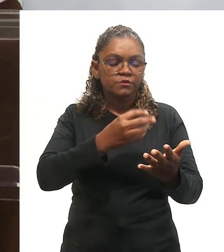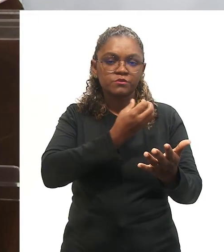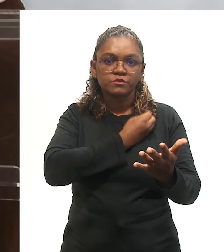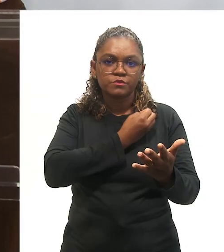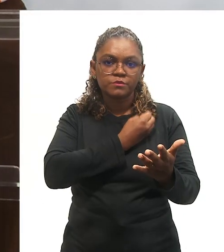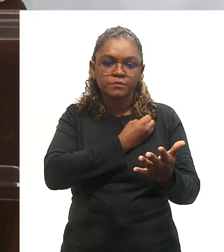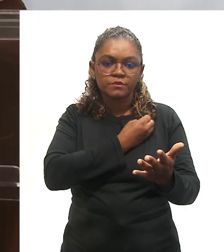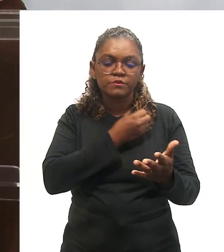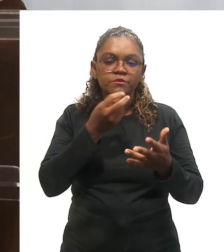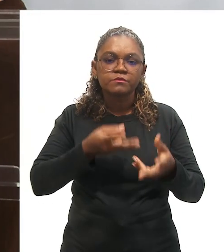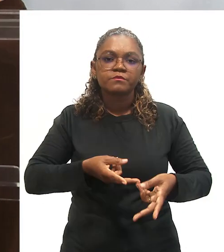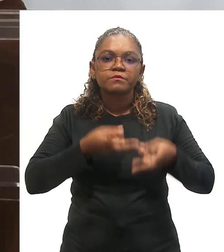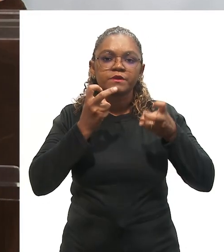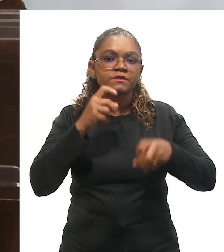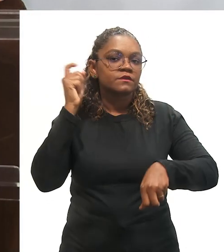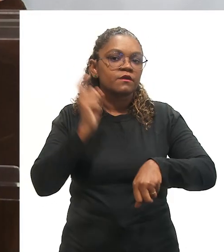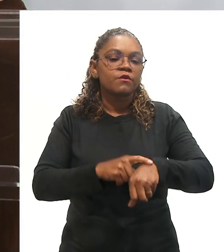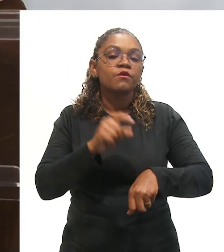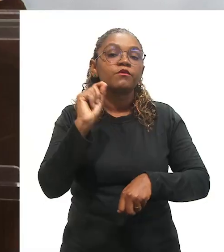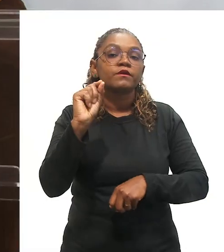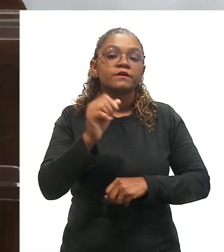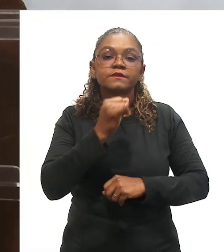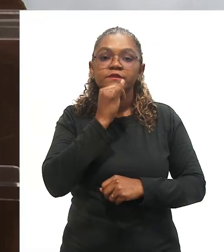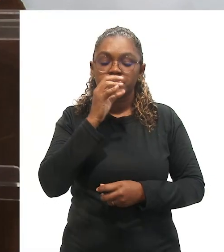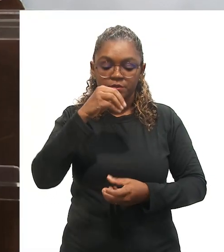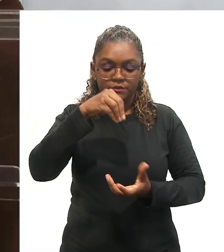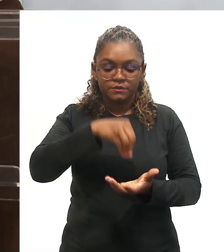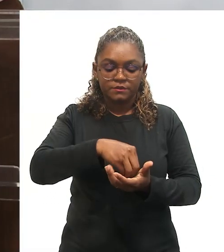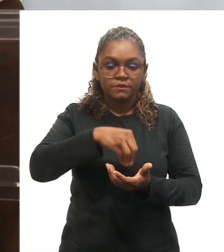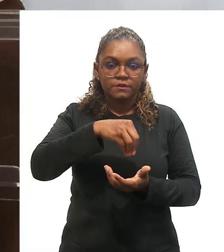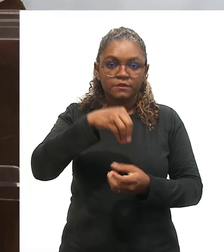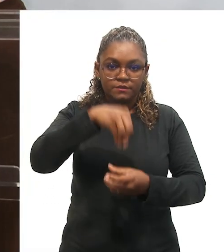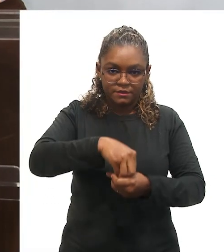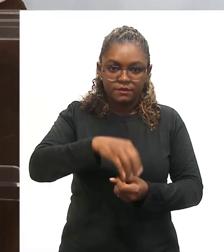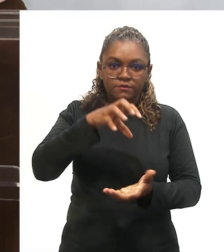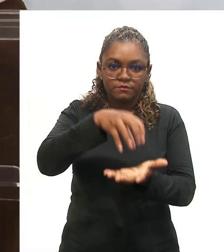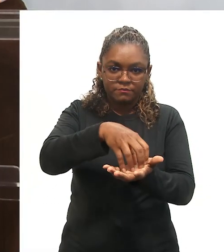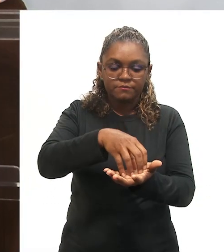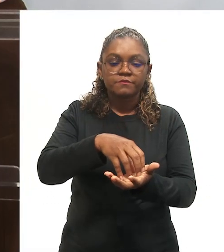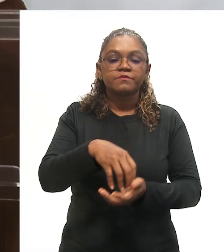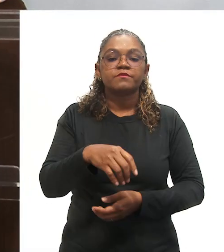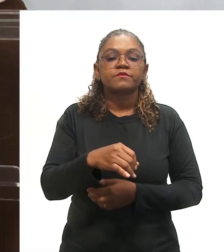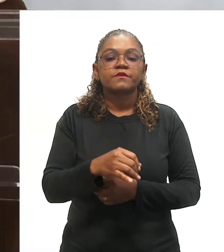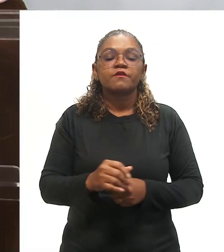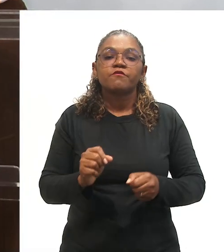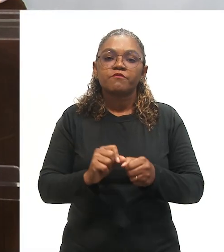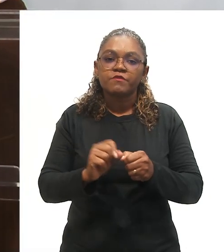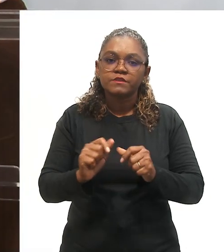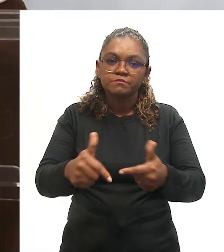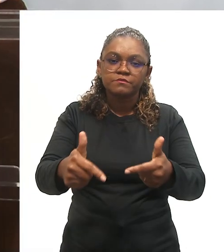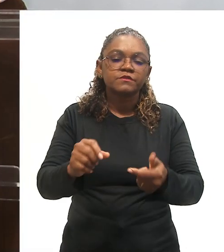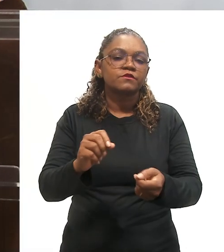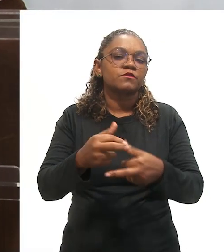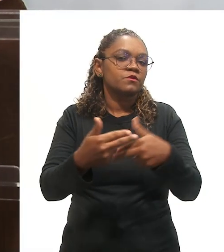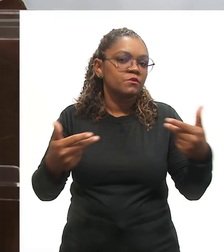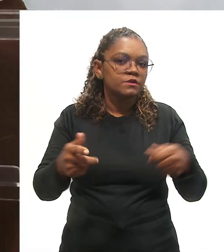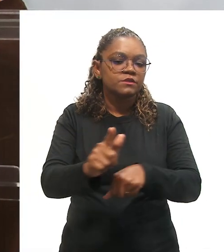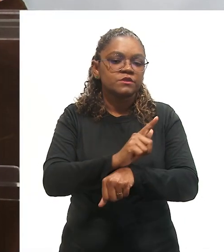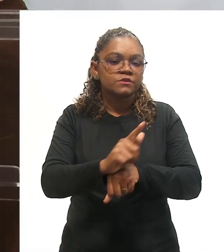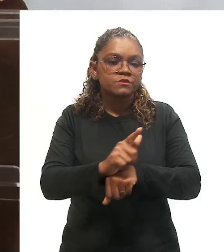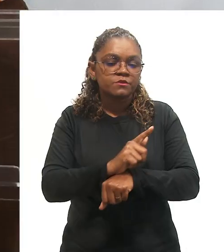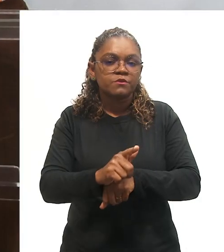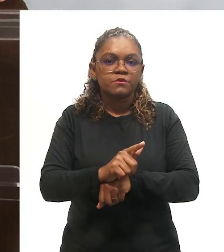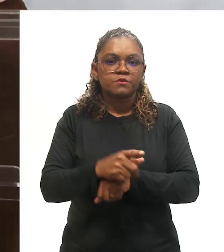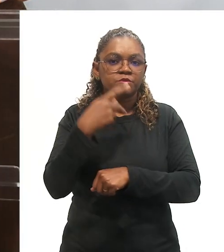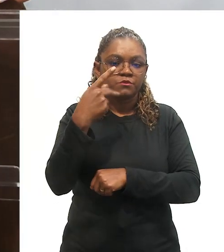no momento, por exemplo, que você vai, quando está no setor interno da unidade, você vai fazer um empenho, a sua